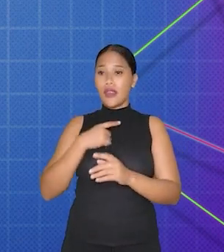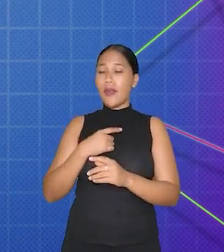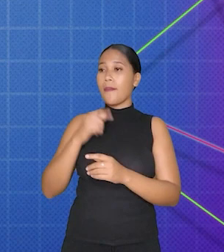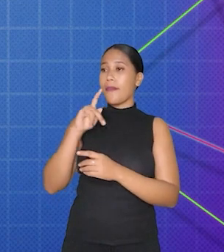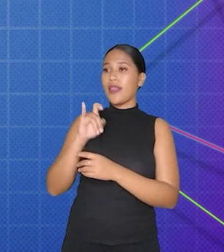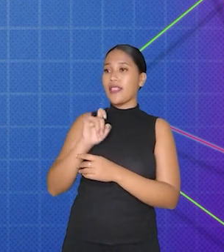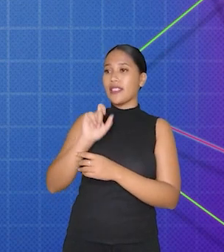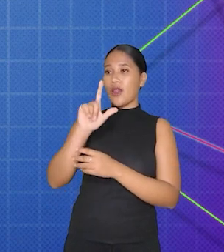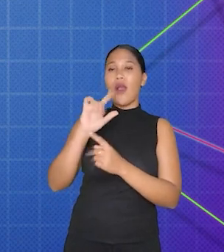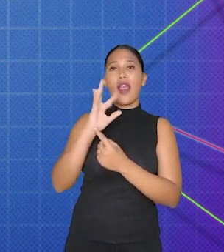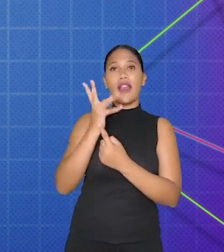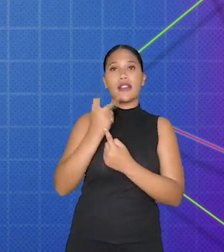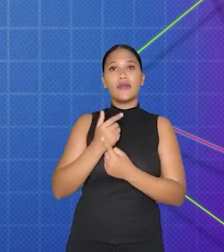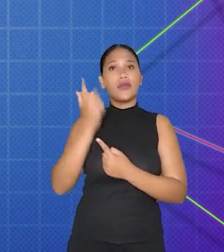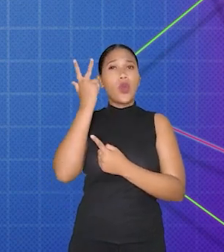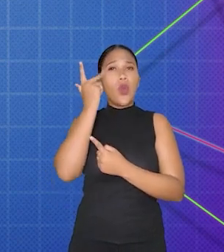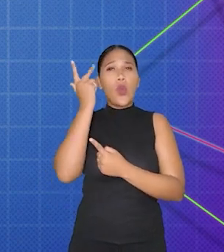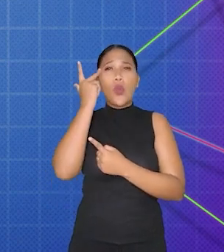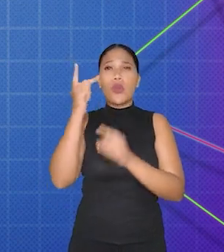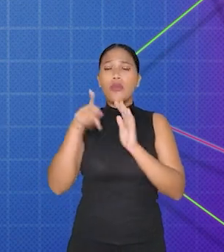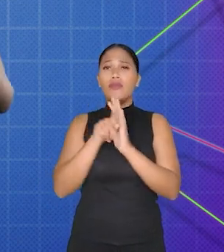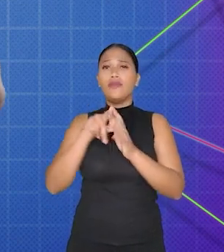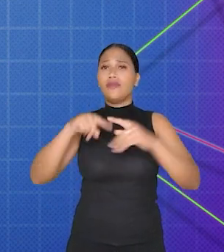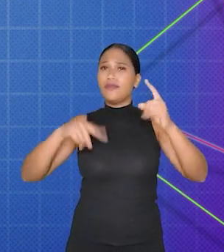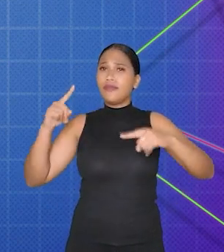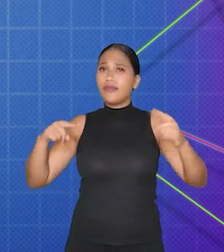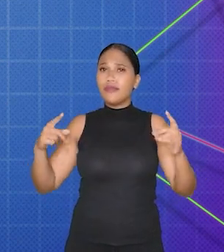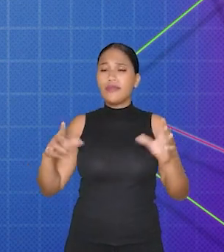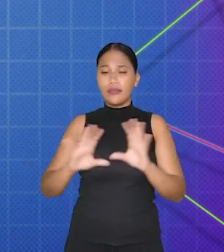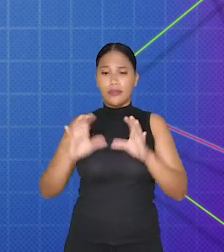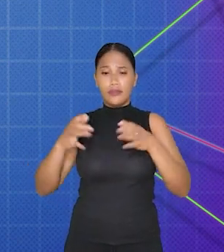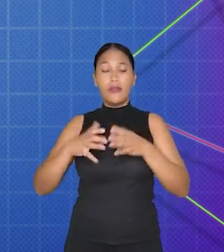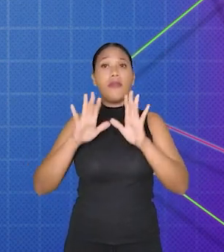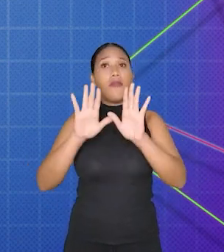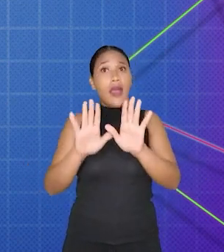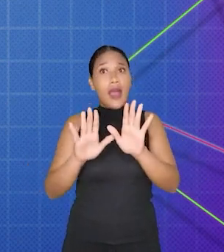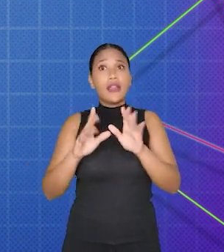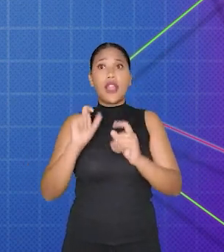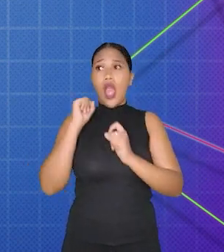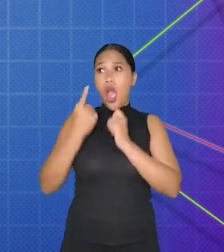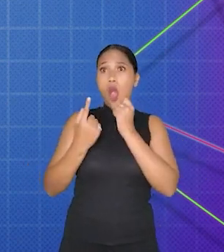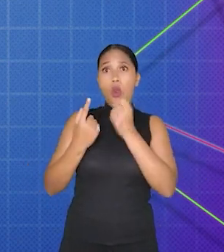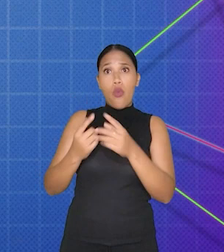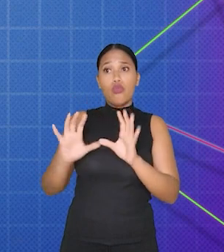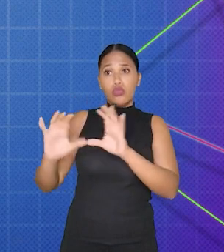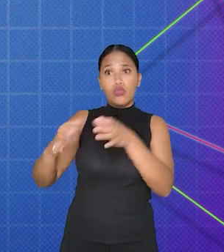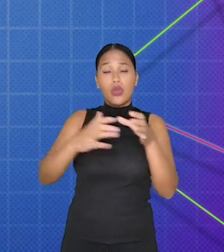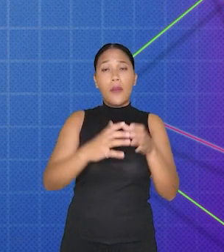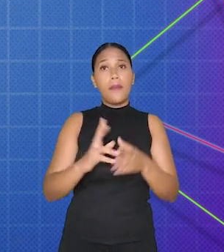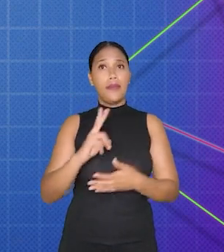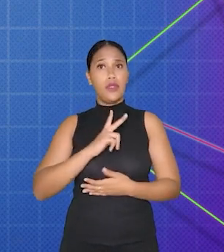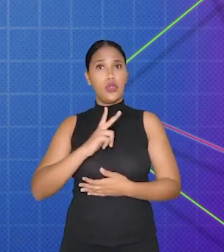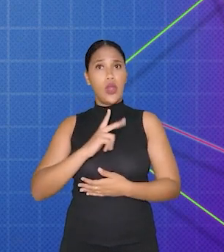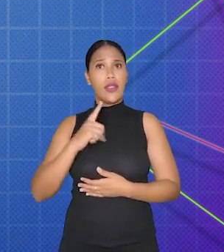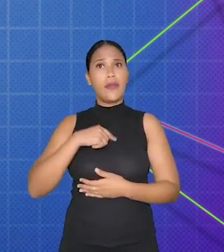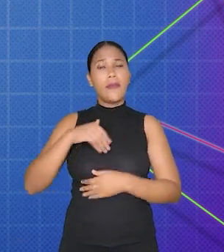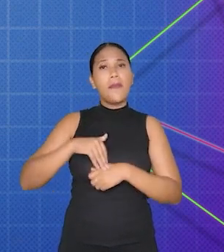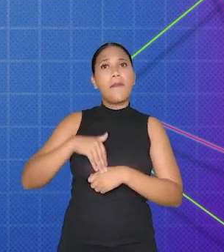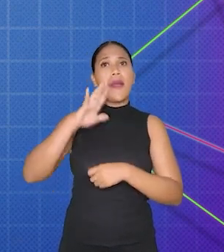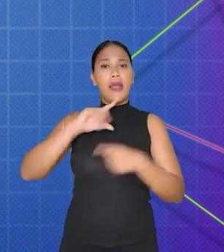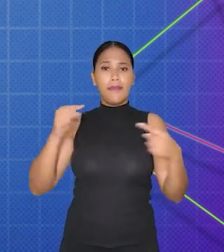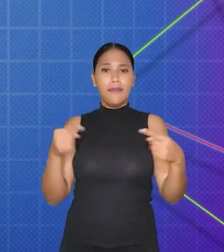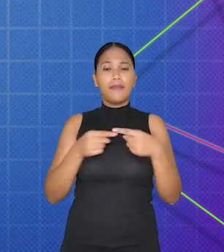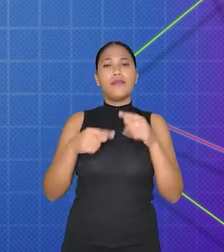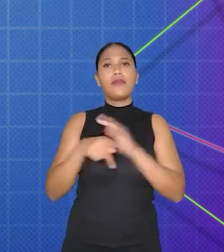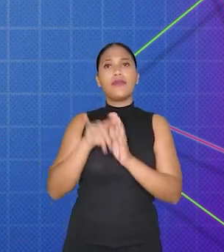art. Os jogos em pixel art são comuns em uma ampla variedade de gêneros, mas alguns gêneros em particular tendem a